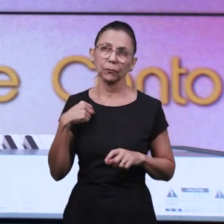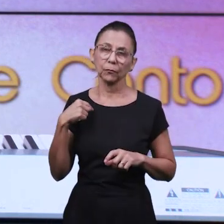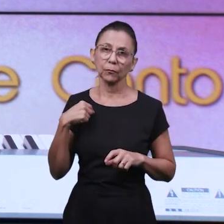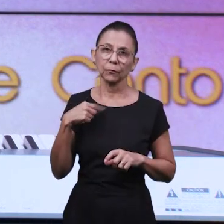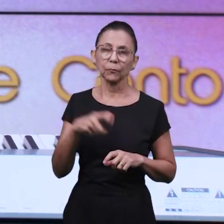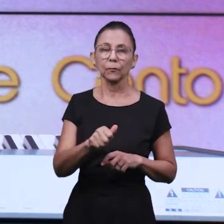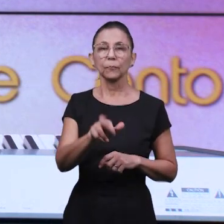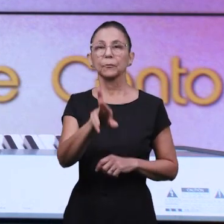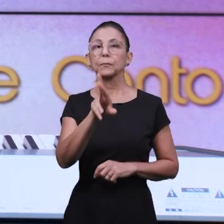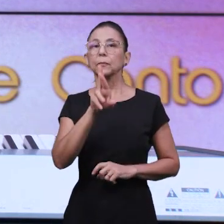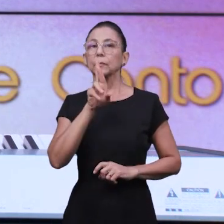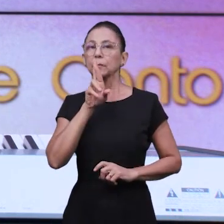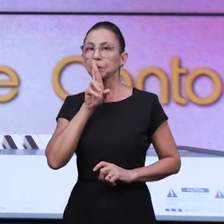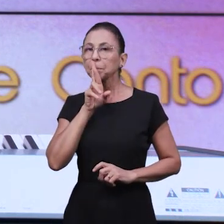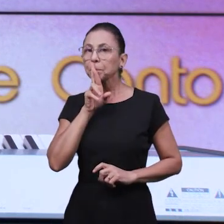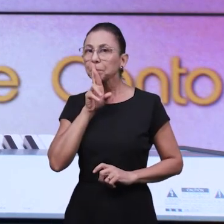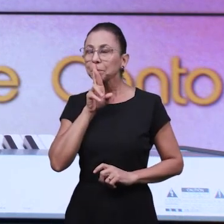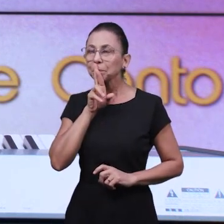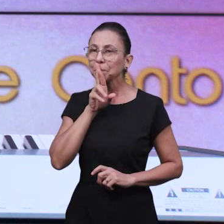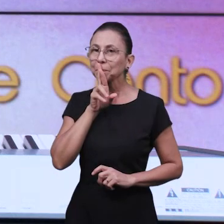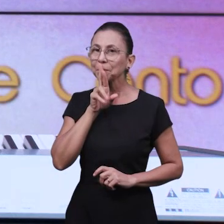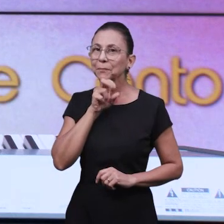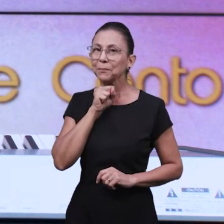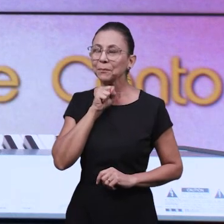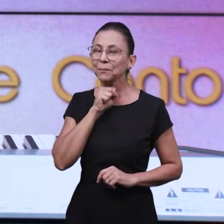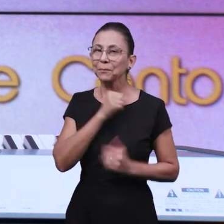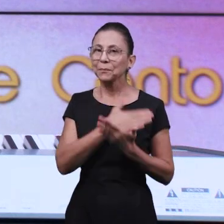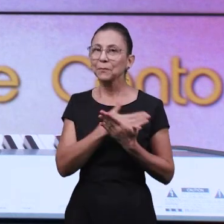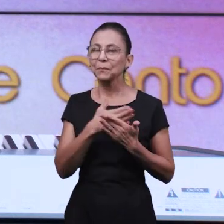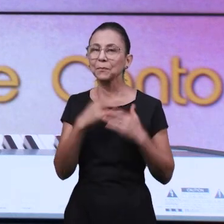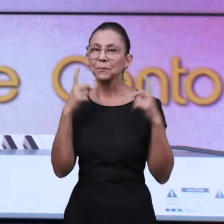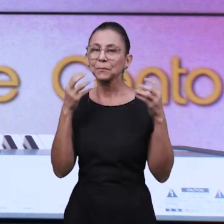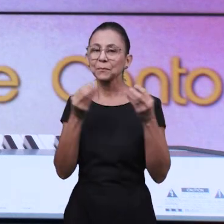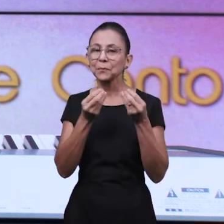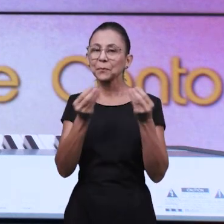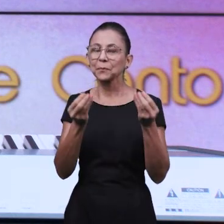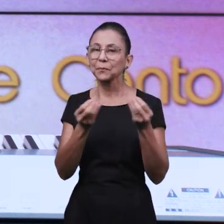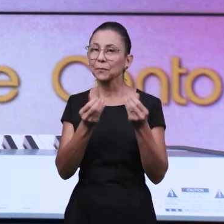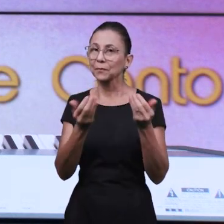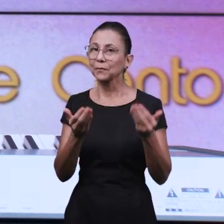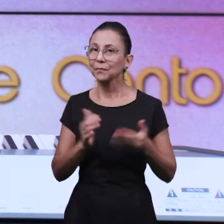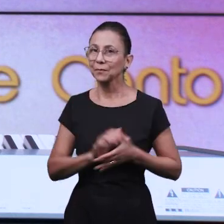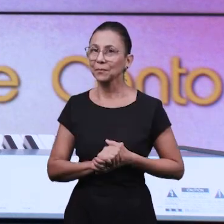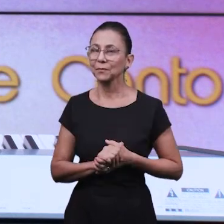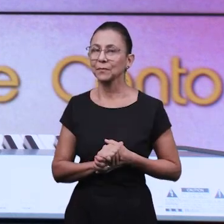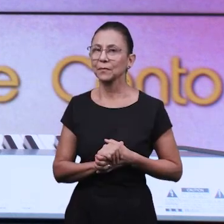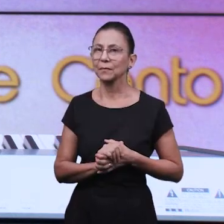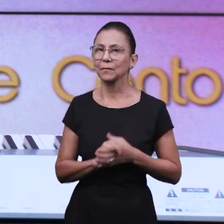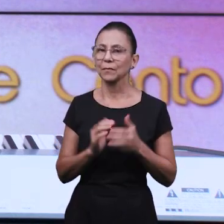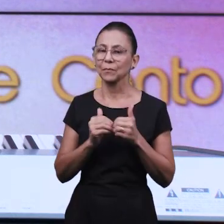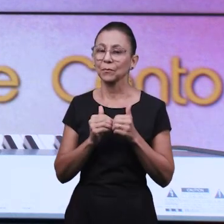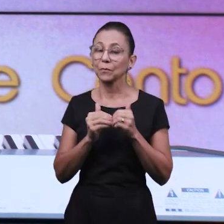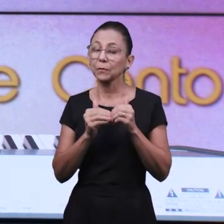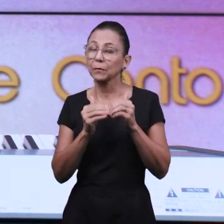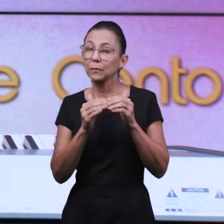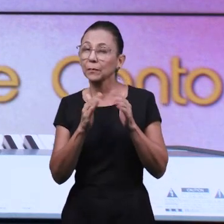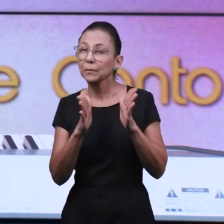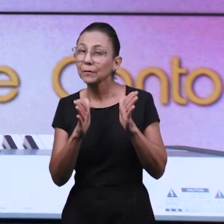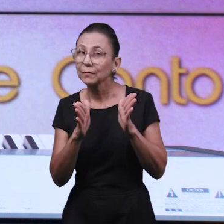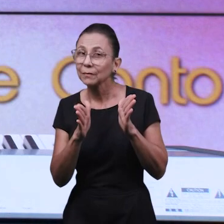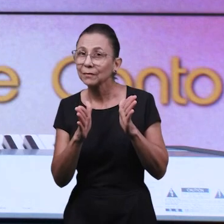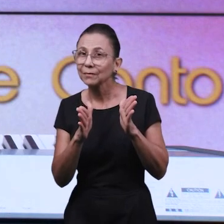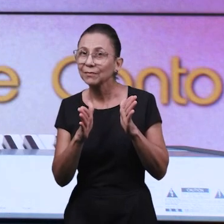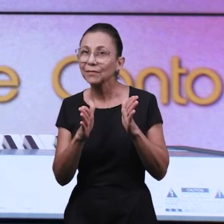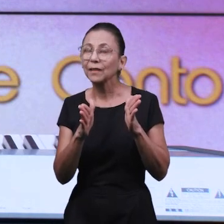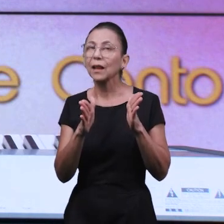possa inspirar, começar o som com qualidade, enquanto a introdução acontece, eu já preciso